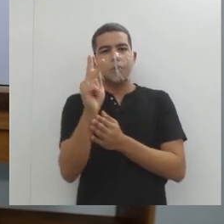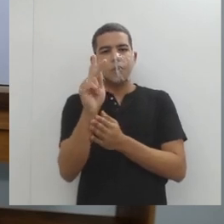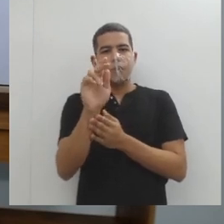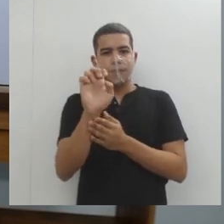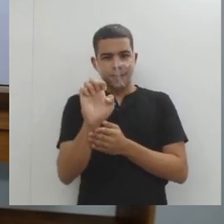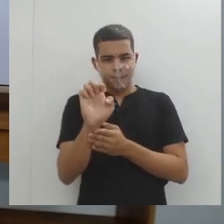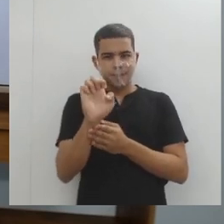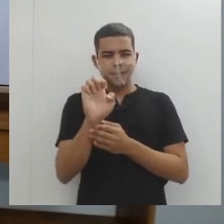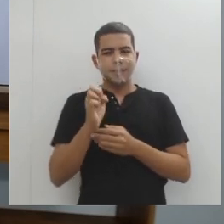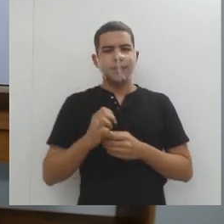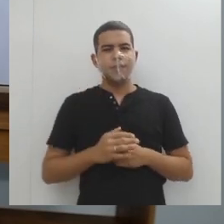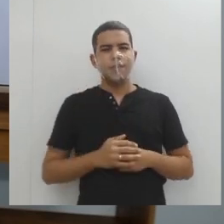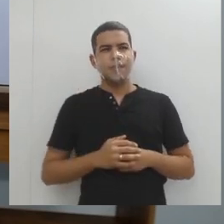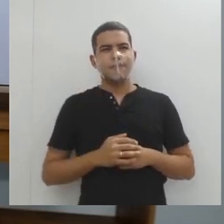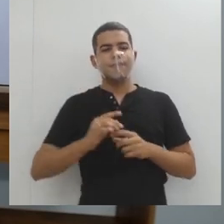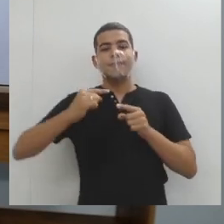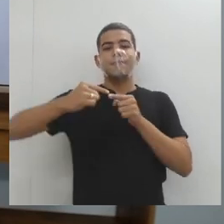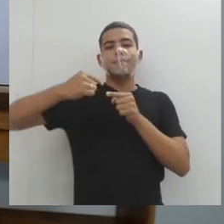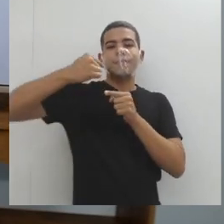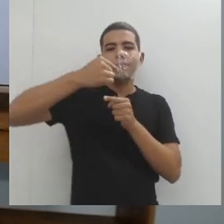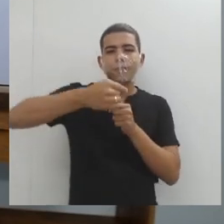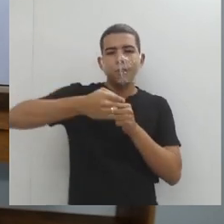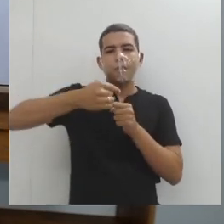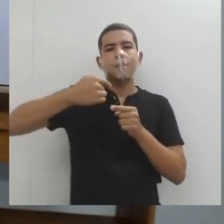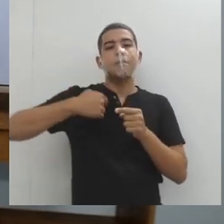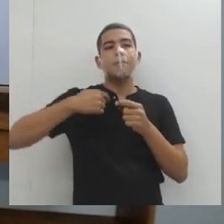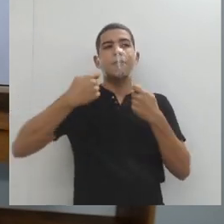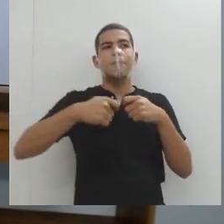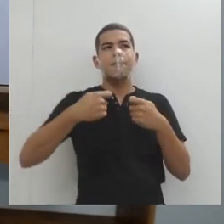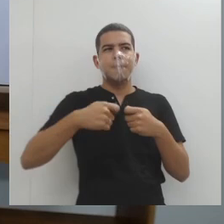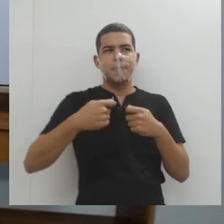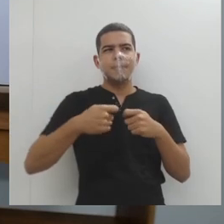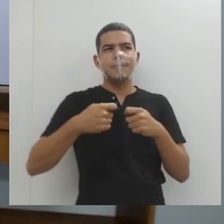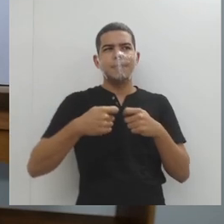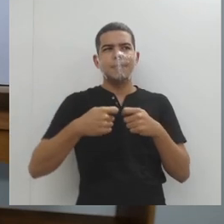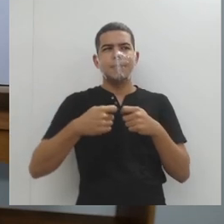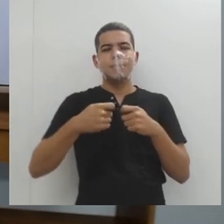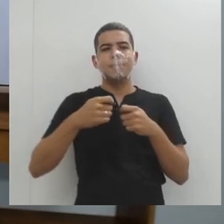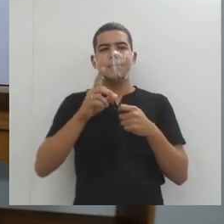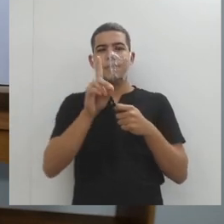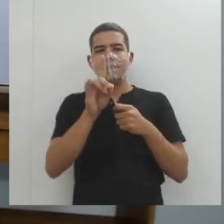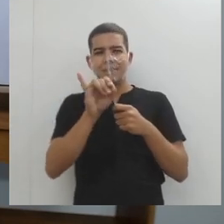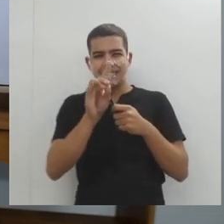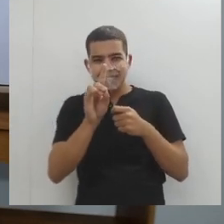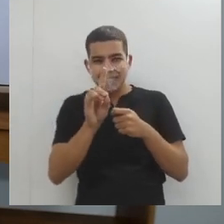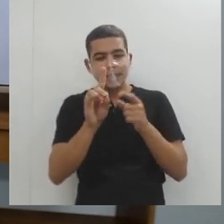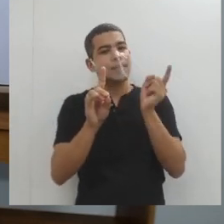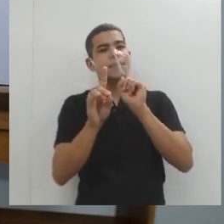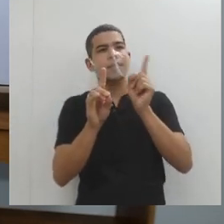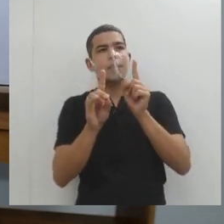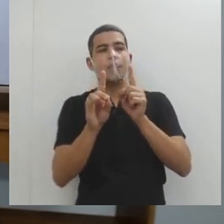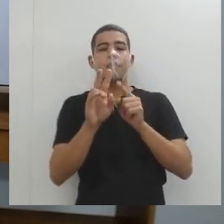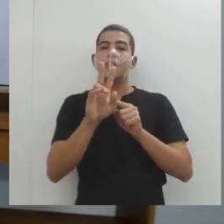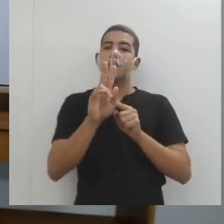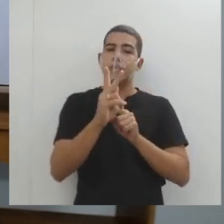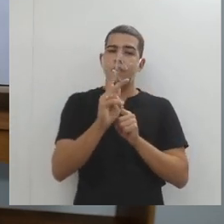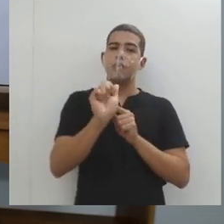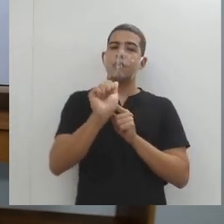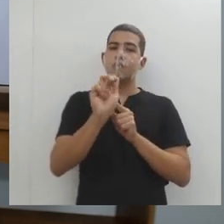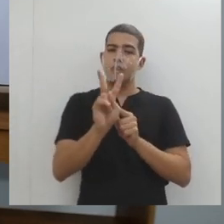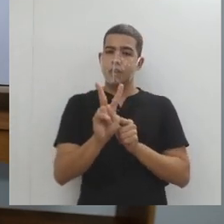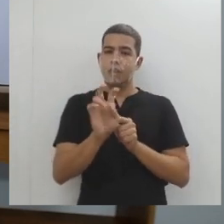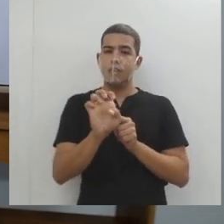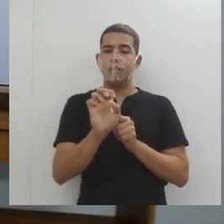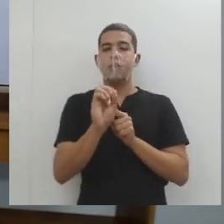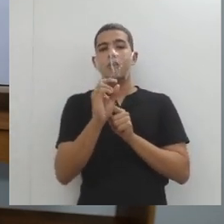Só que depois desse pronome eu vou precisar do verbo auxiliar, que não é did. Did é passado simples. Vai ser ou have ou has. Só que